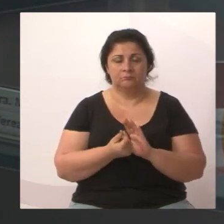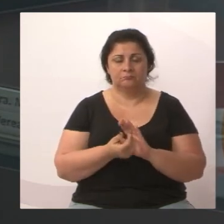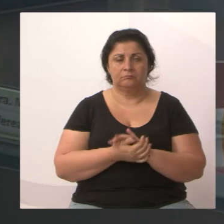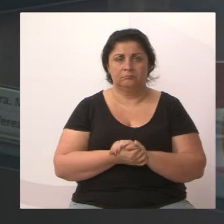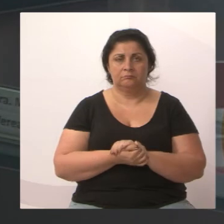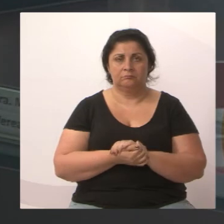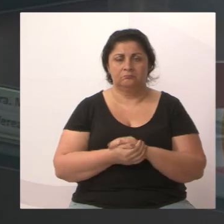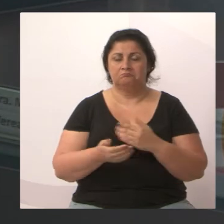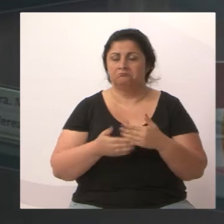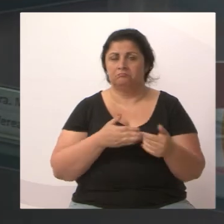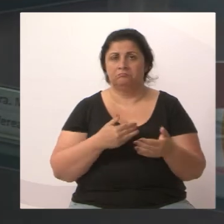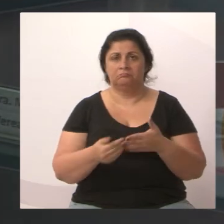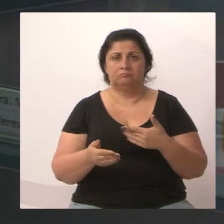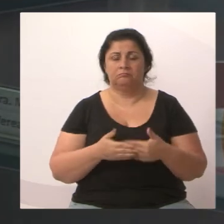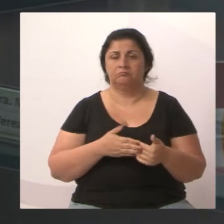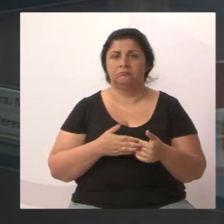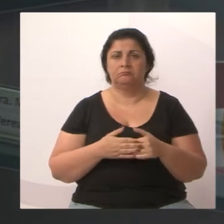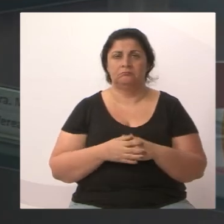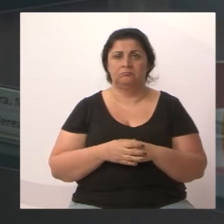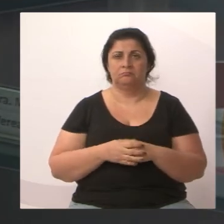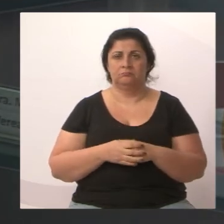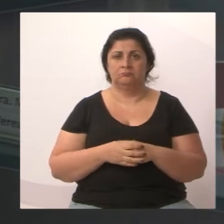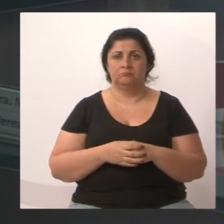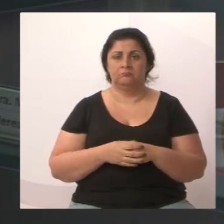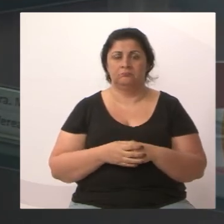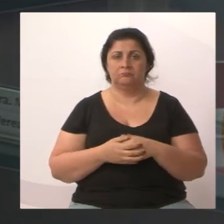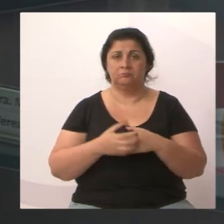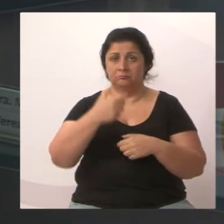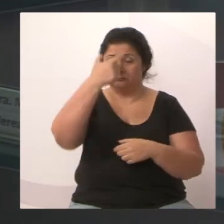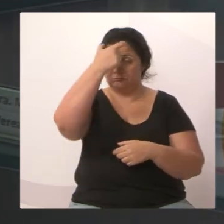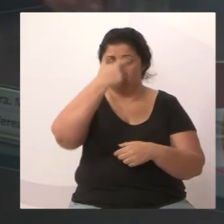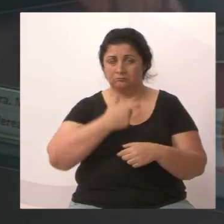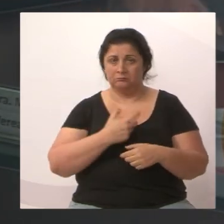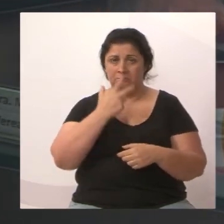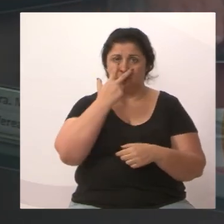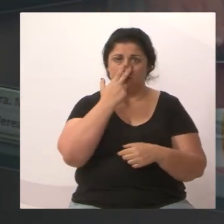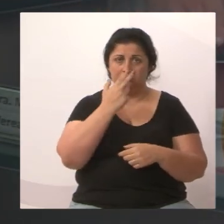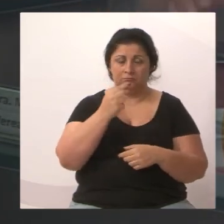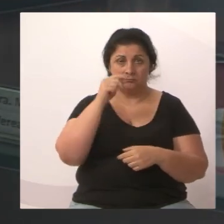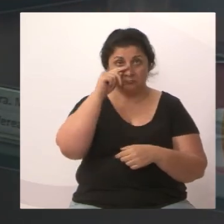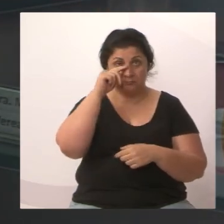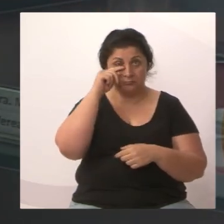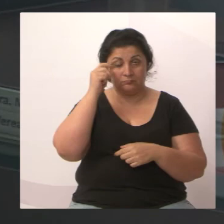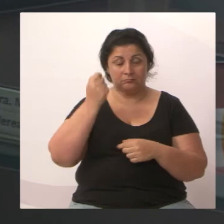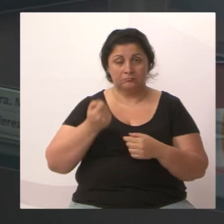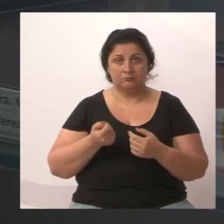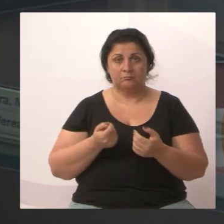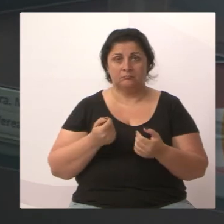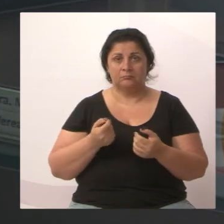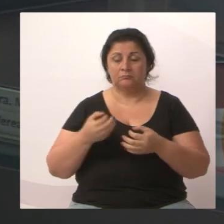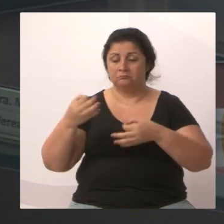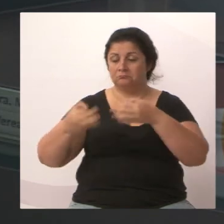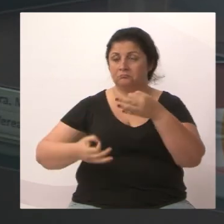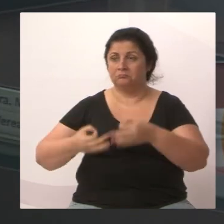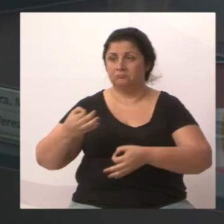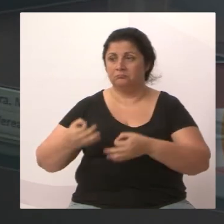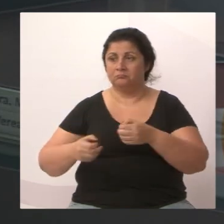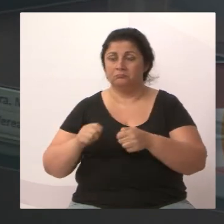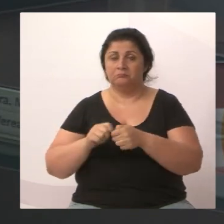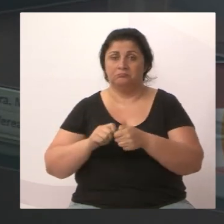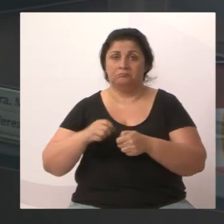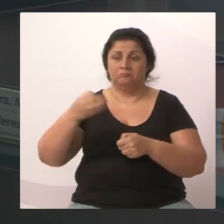Independente até da minha pessoa achar que os critérios utilizados pelo tribunal